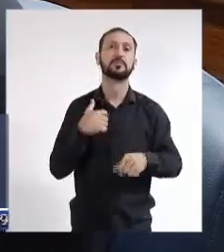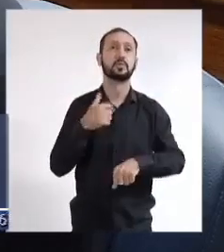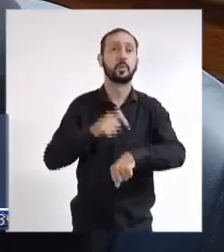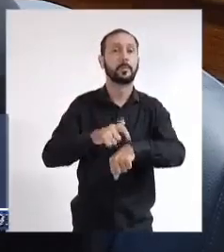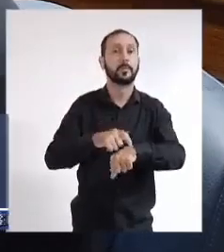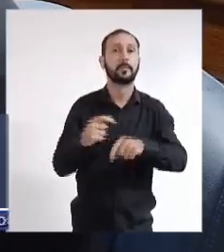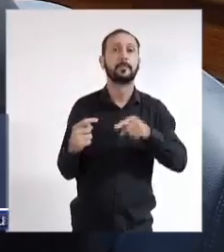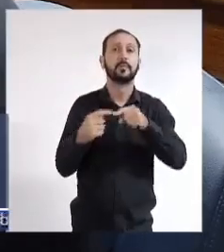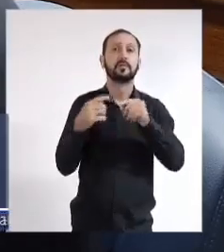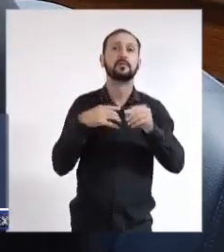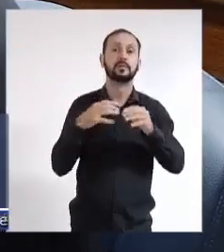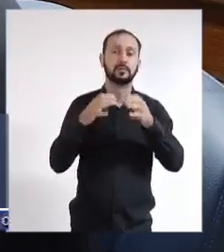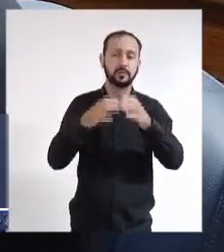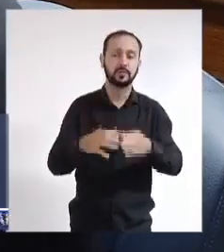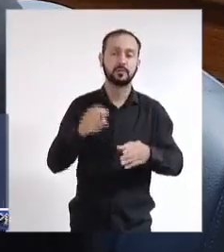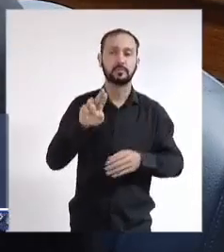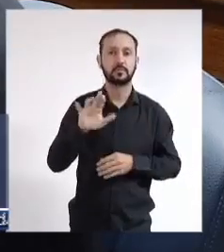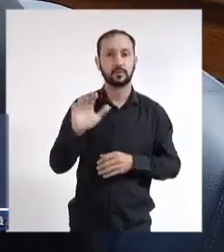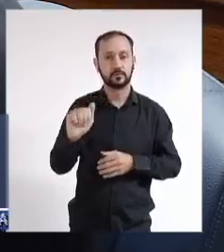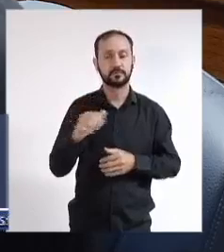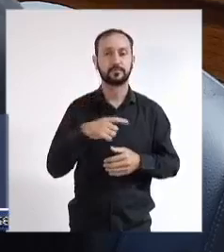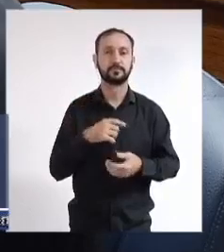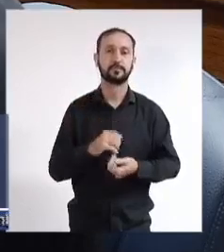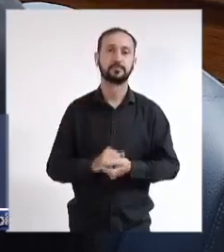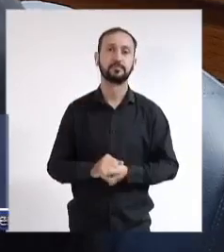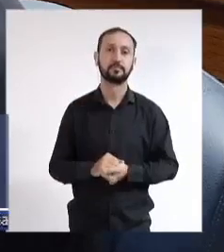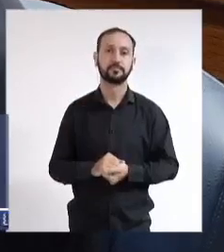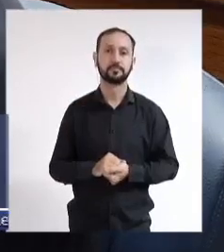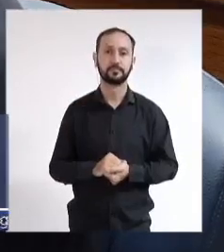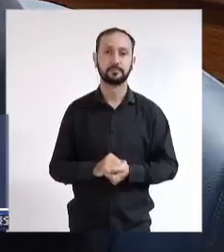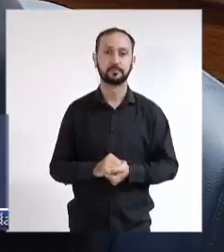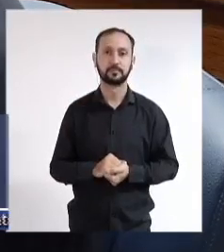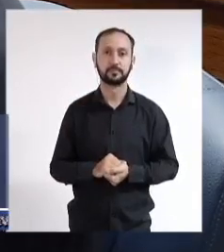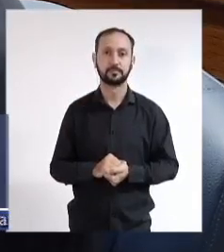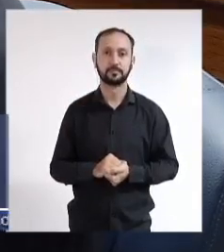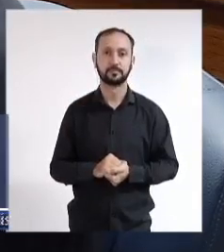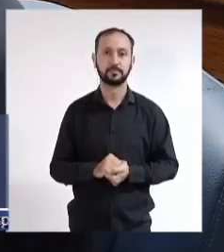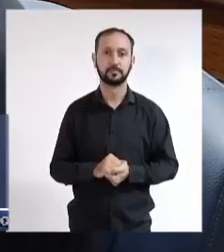tem uma unidade de conservação que é a conservação é